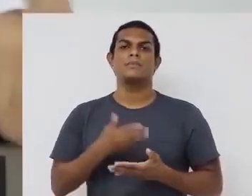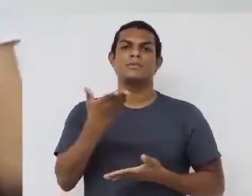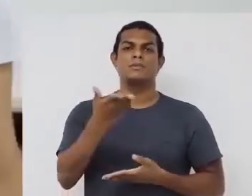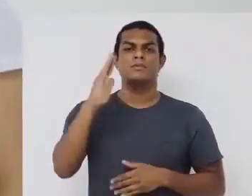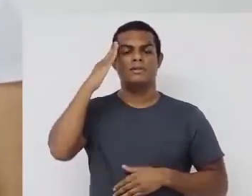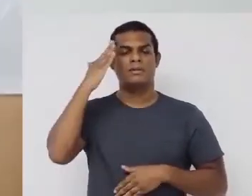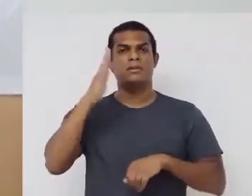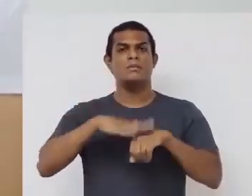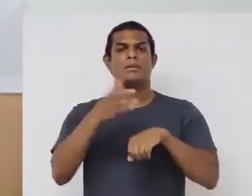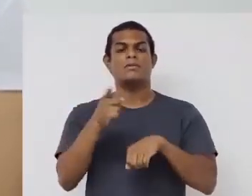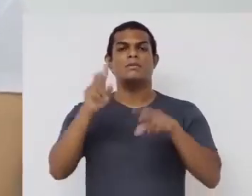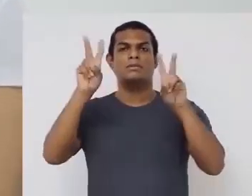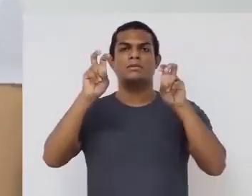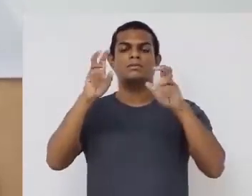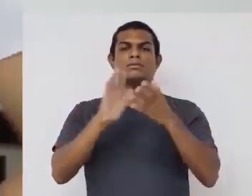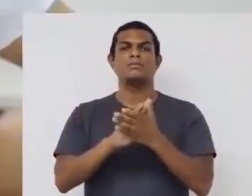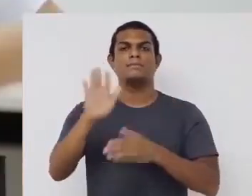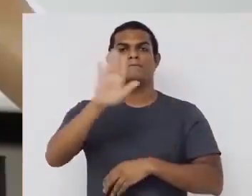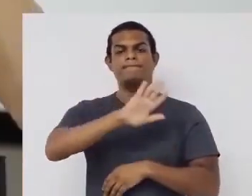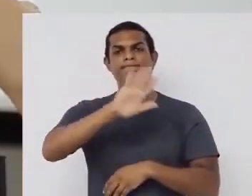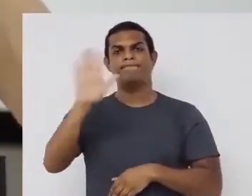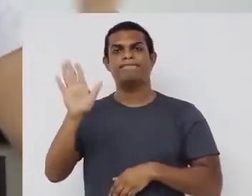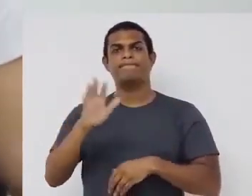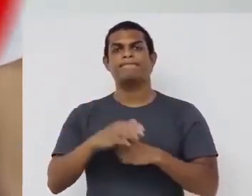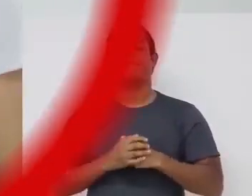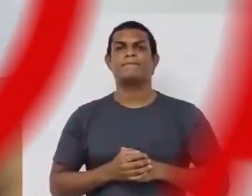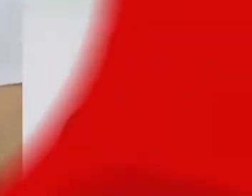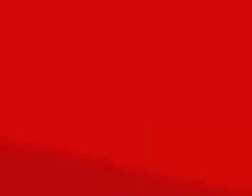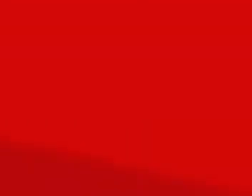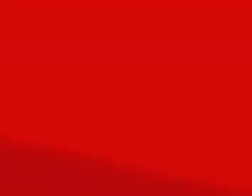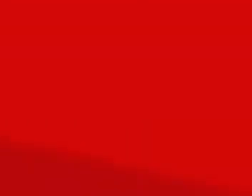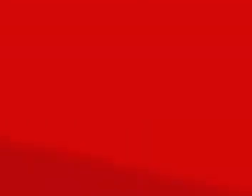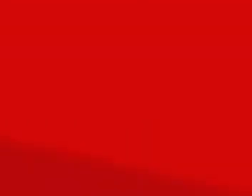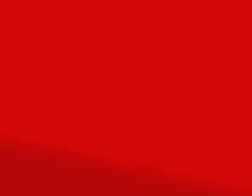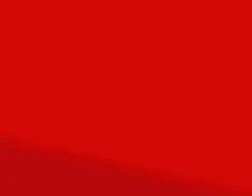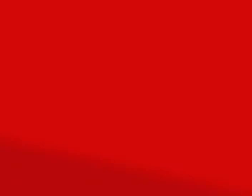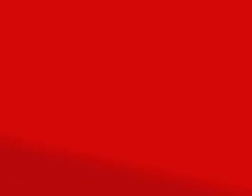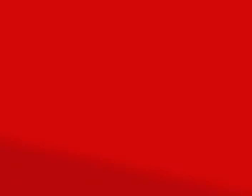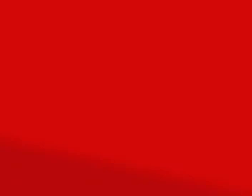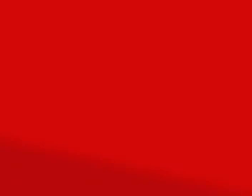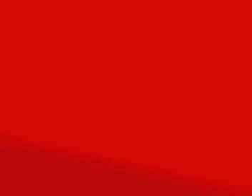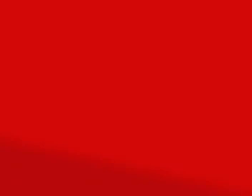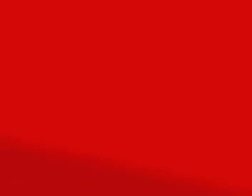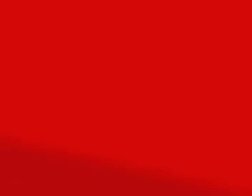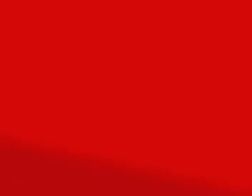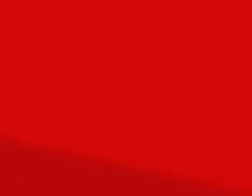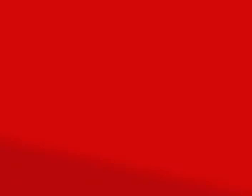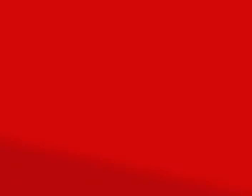A gente se encontra na competência 2. A gente se encontra já já. Até lá!